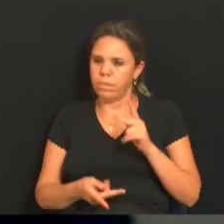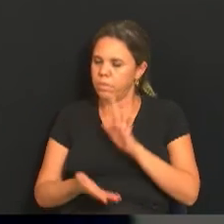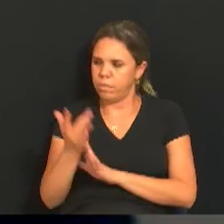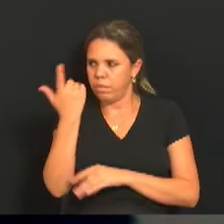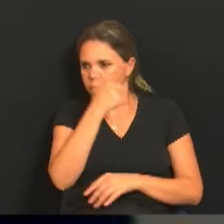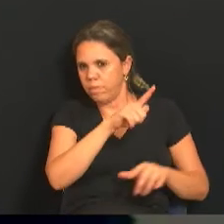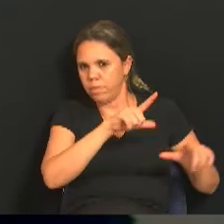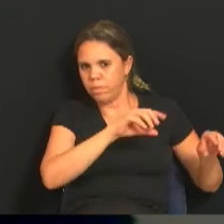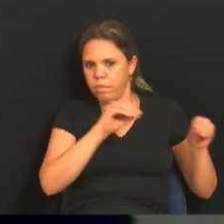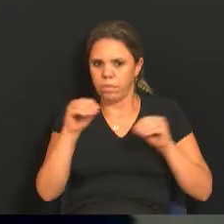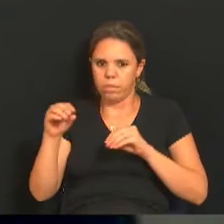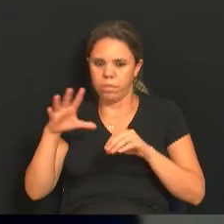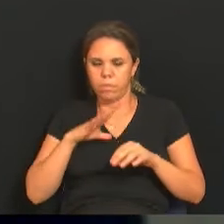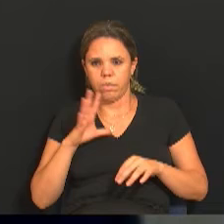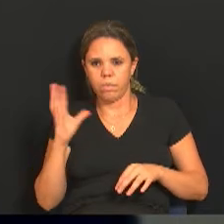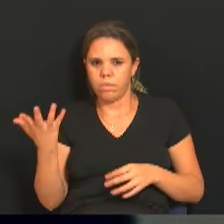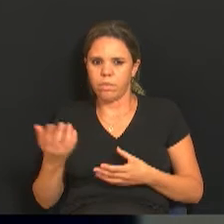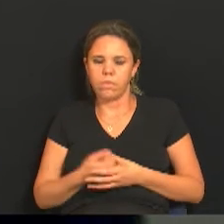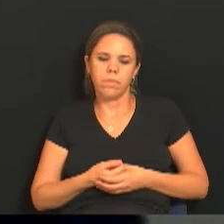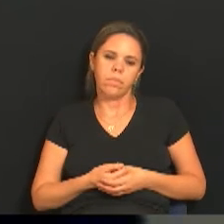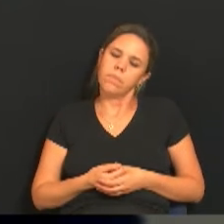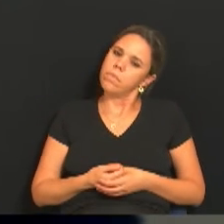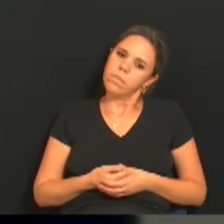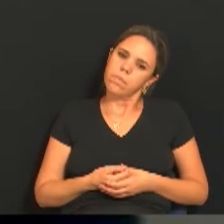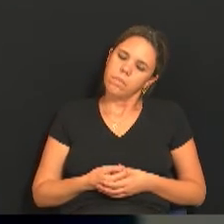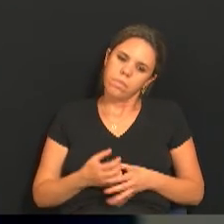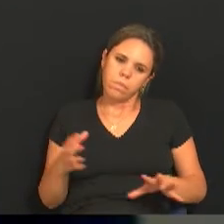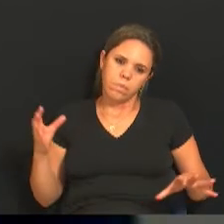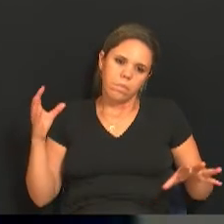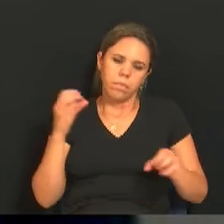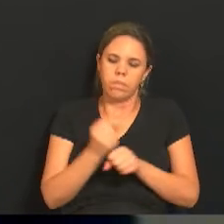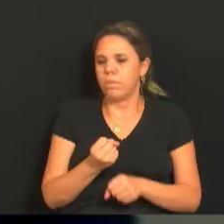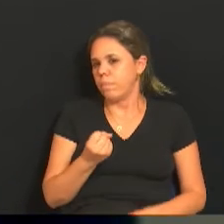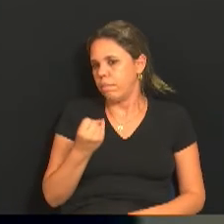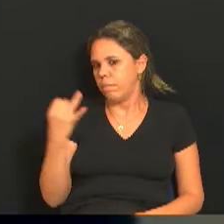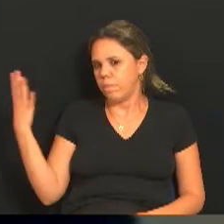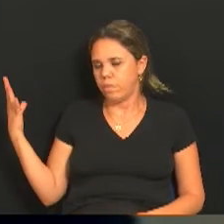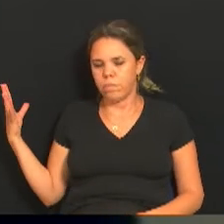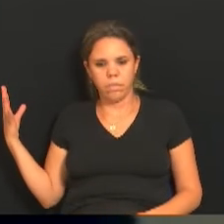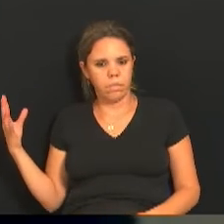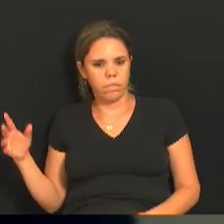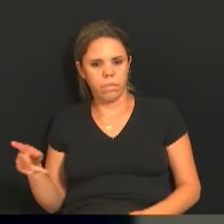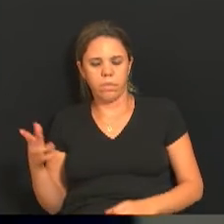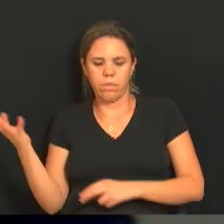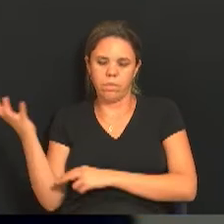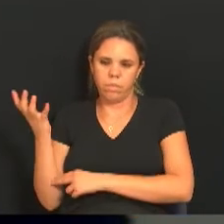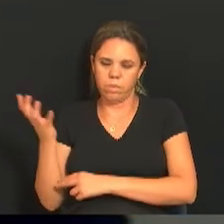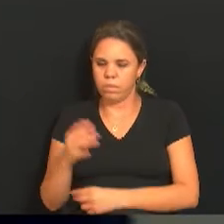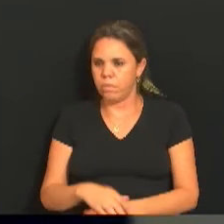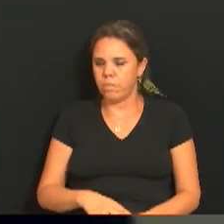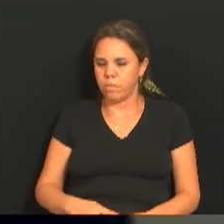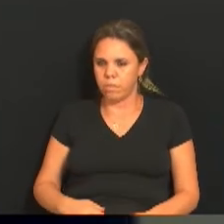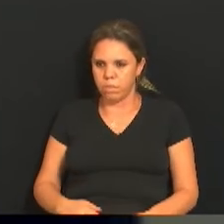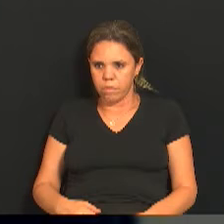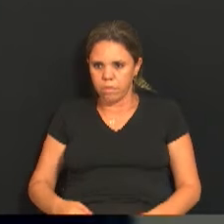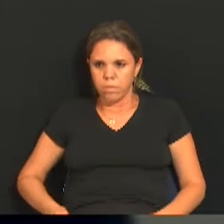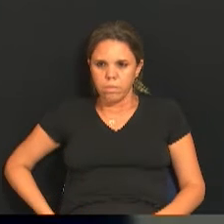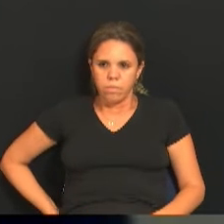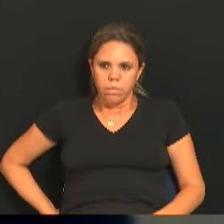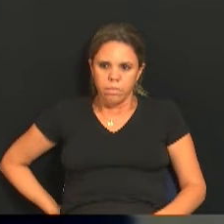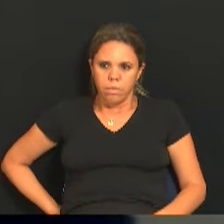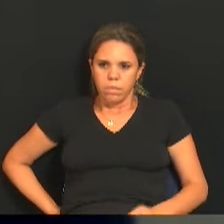cidades, igual isso já tem ocorrido. E nessa contagem que a gente fez, o número de pessoas em situação de rua na região